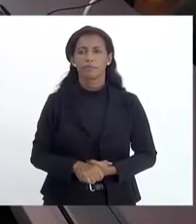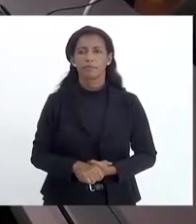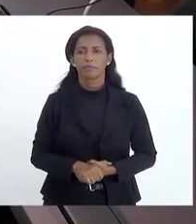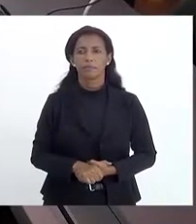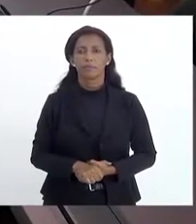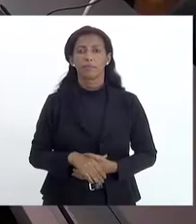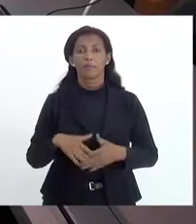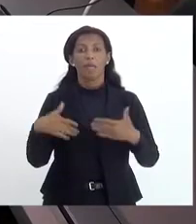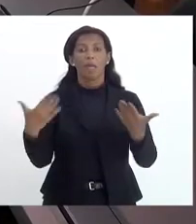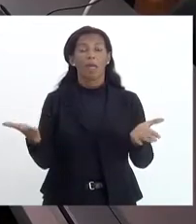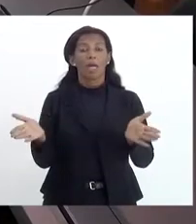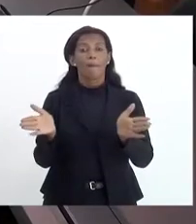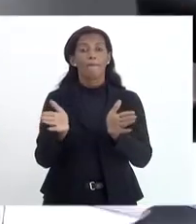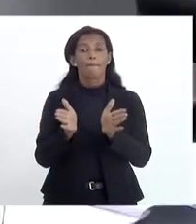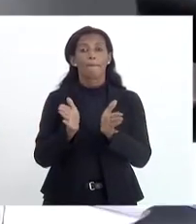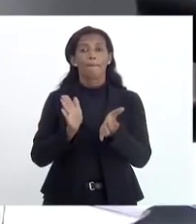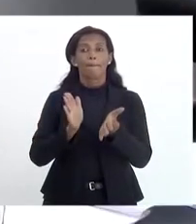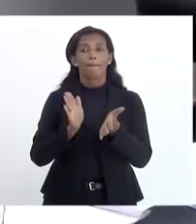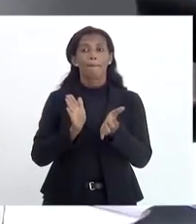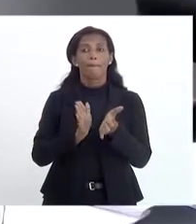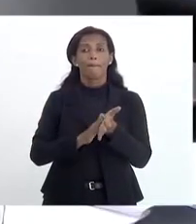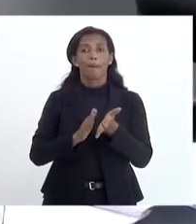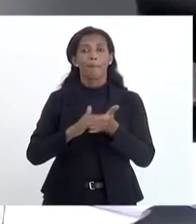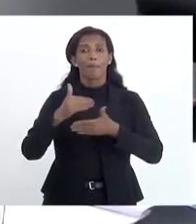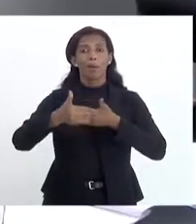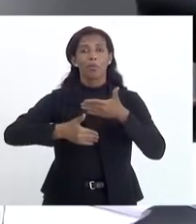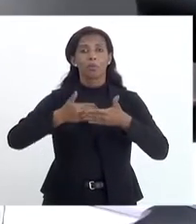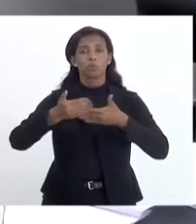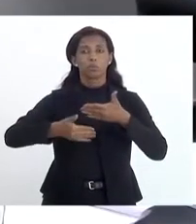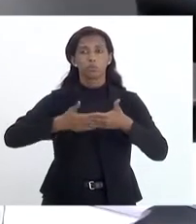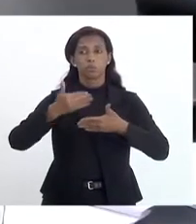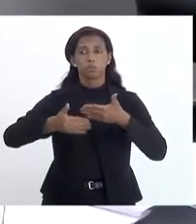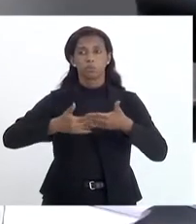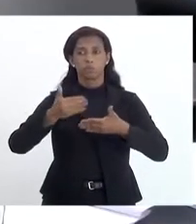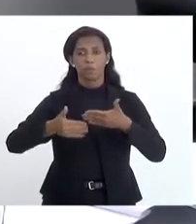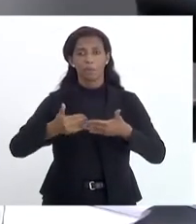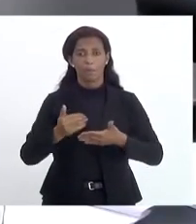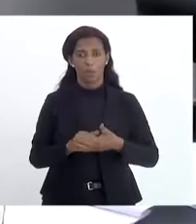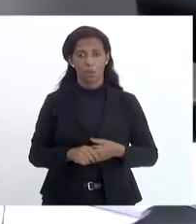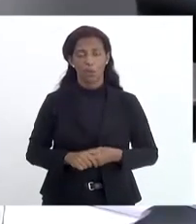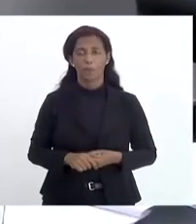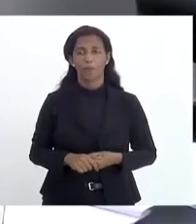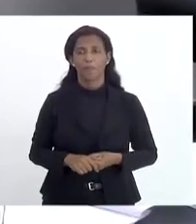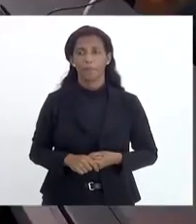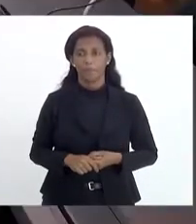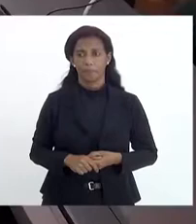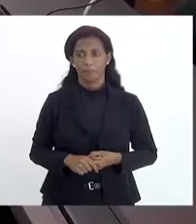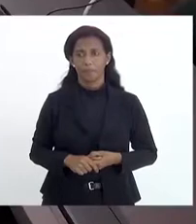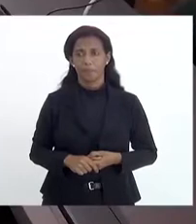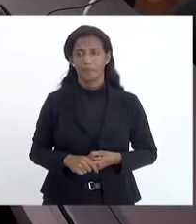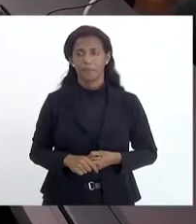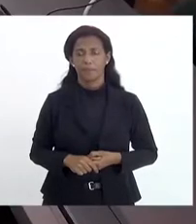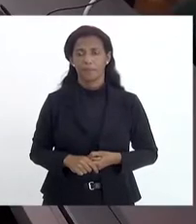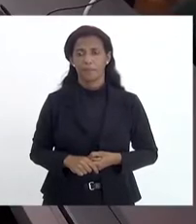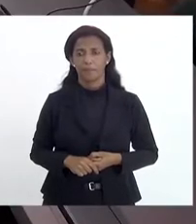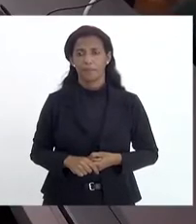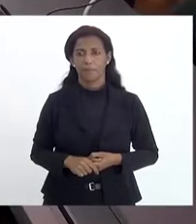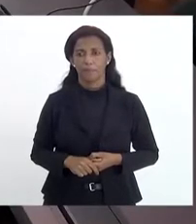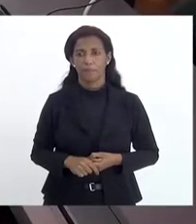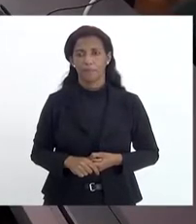Agora é papel higiênico, folha dupla e tripa. Eu quero defender. Senhor